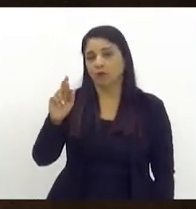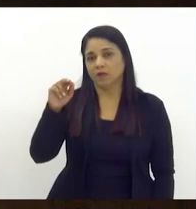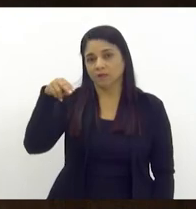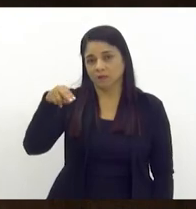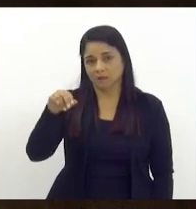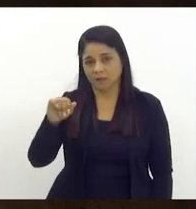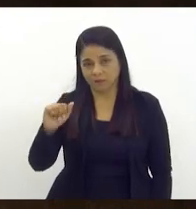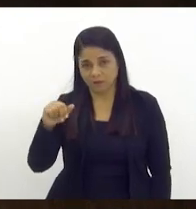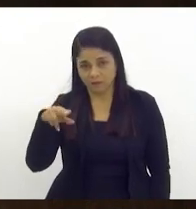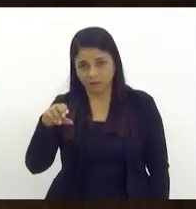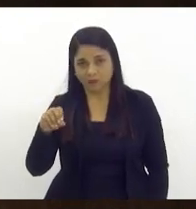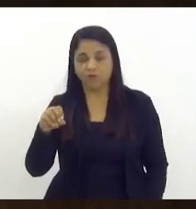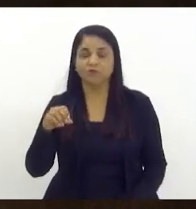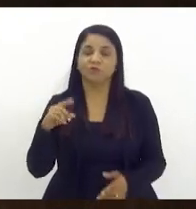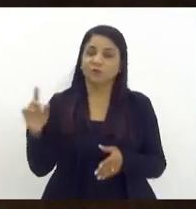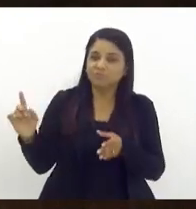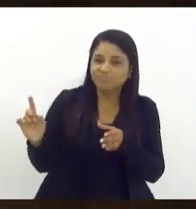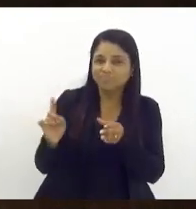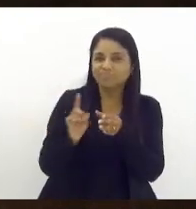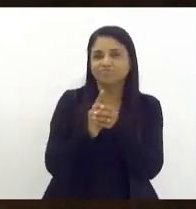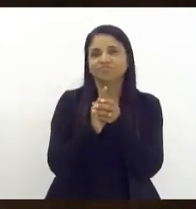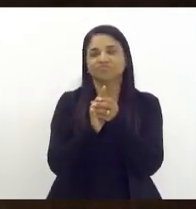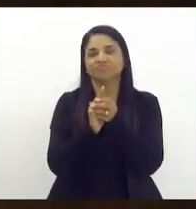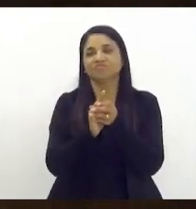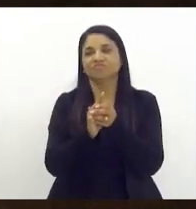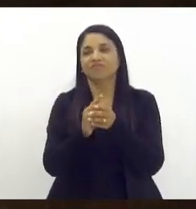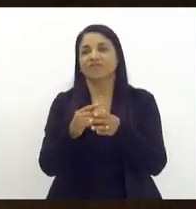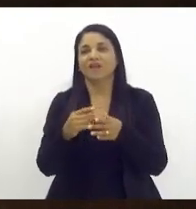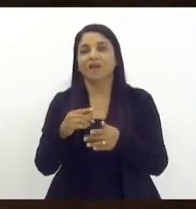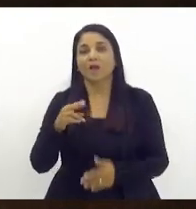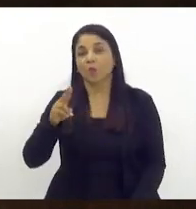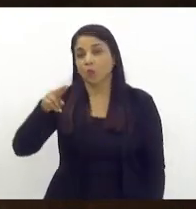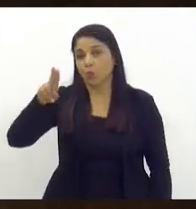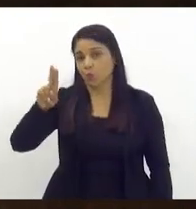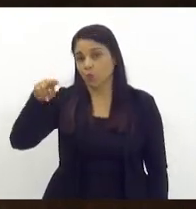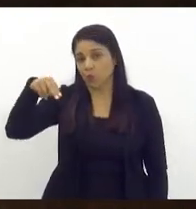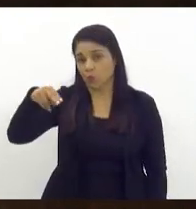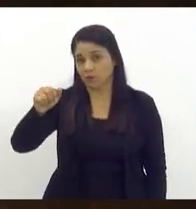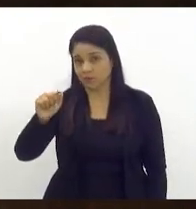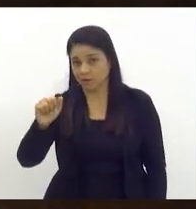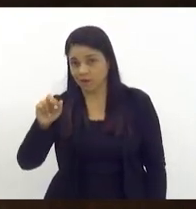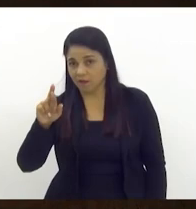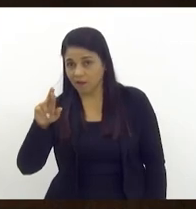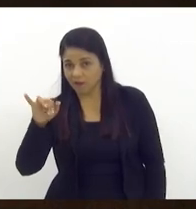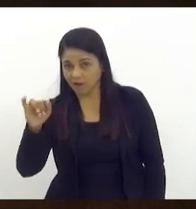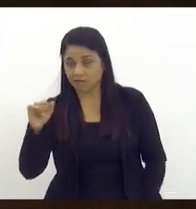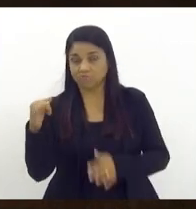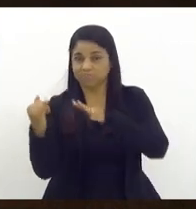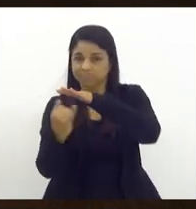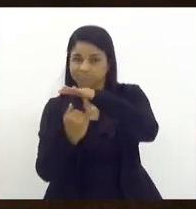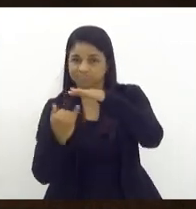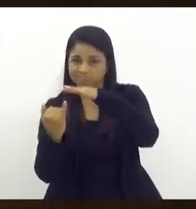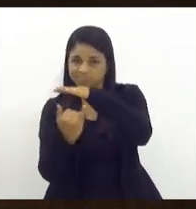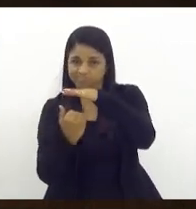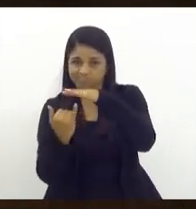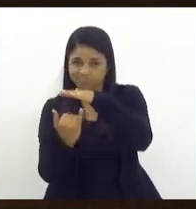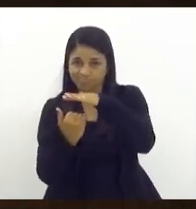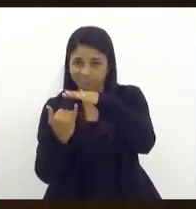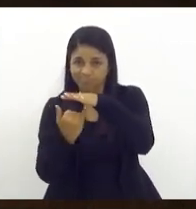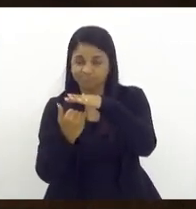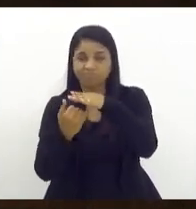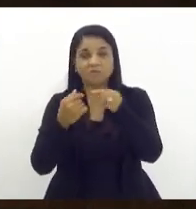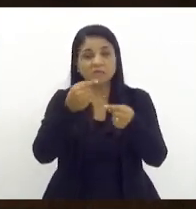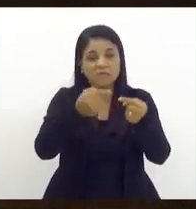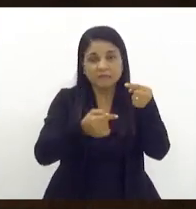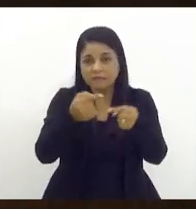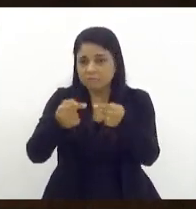sua adesão, não é? Porque a UNALI ela vem sendo uma entidade que traz